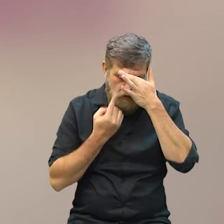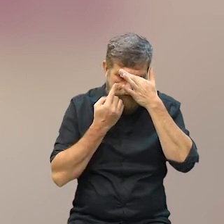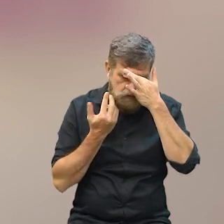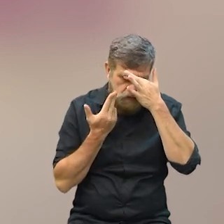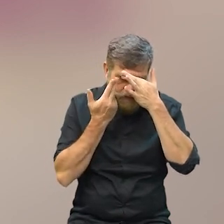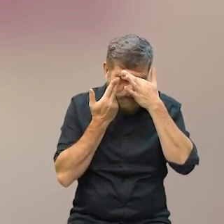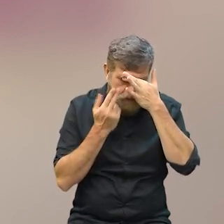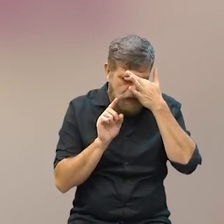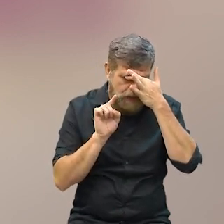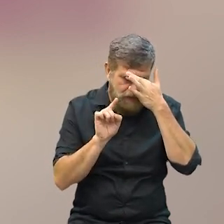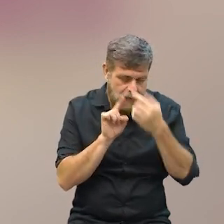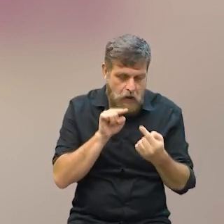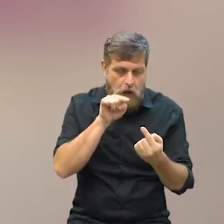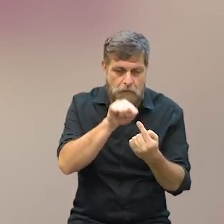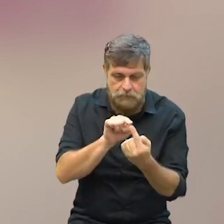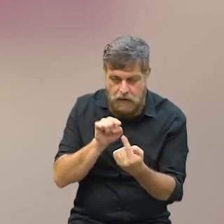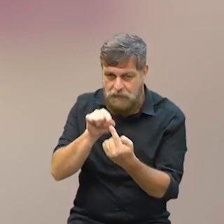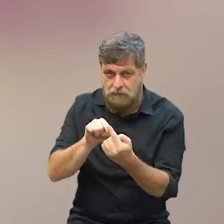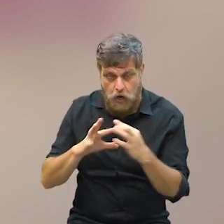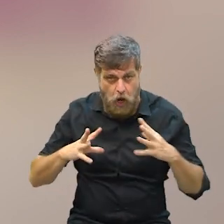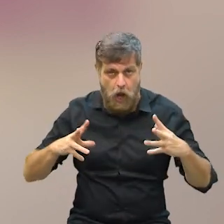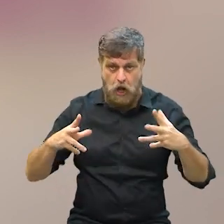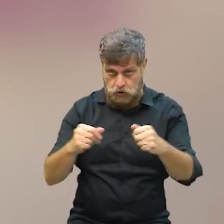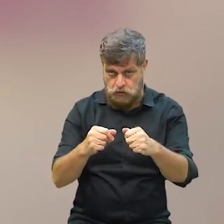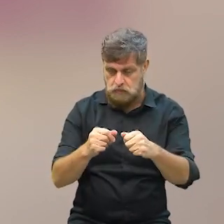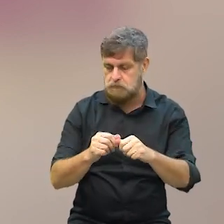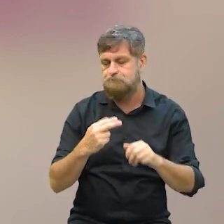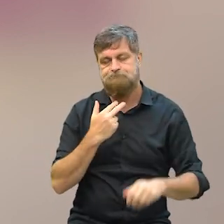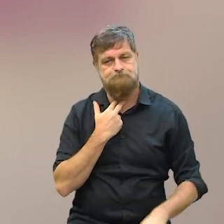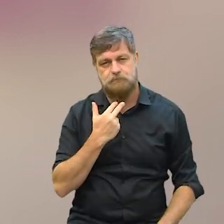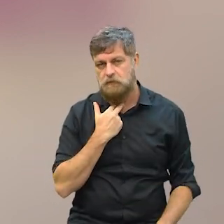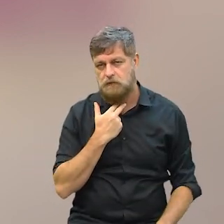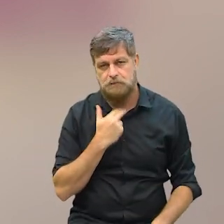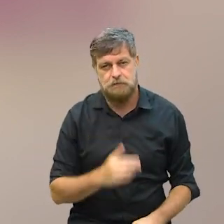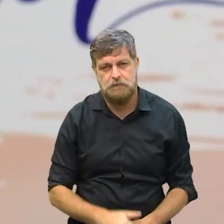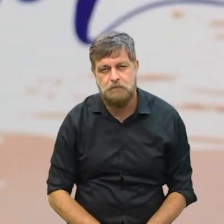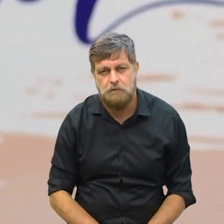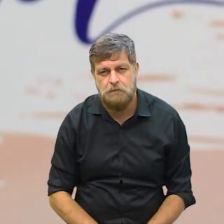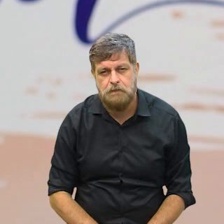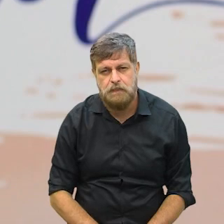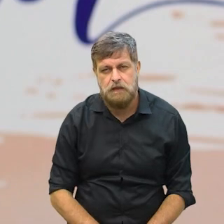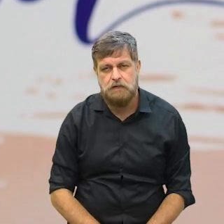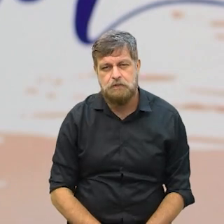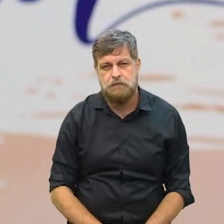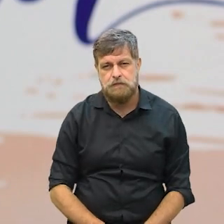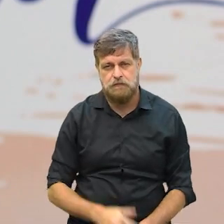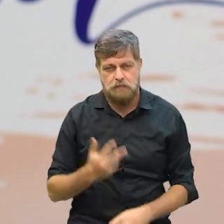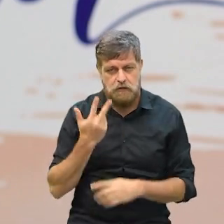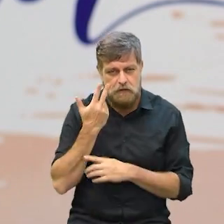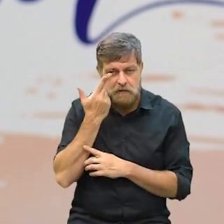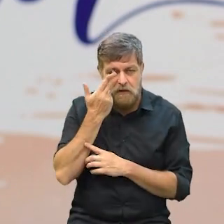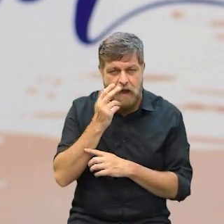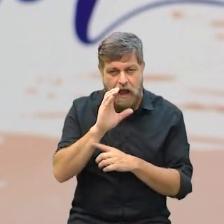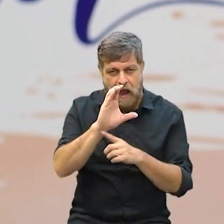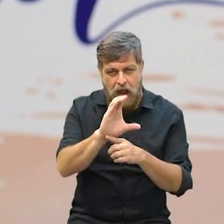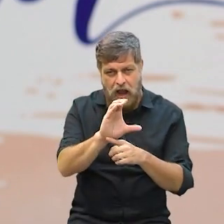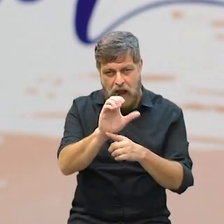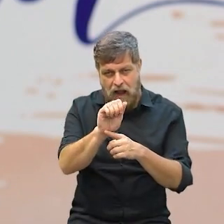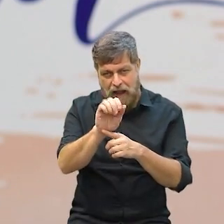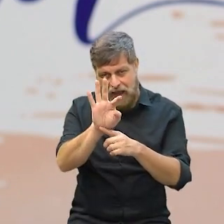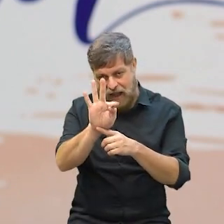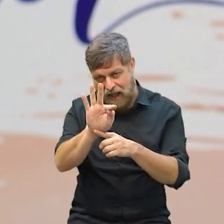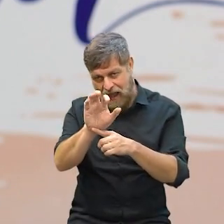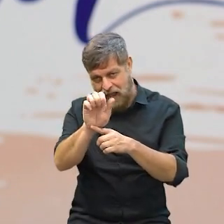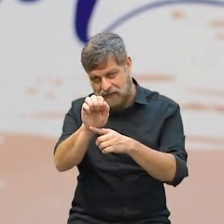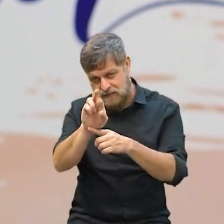vistas em que pacientes colocar, porque não são todos os pacientes que vão se beneficiar com as lentes multifocais. Você falou aí que a catarata